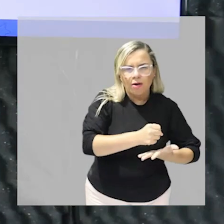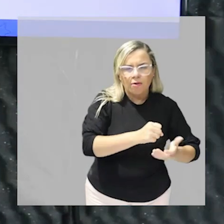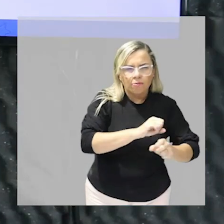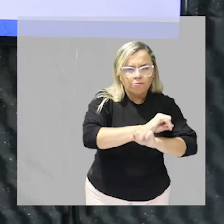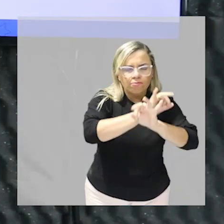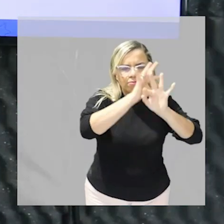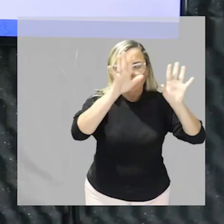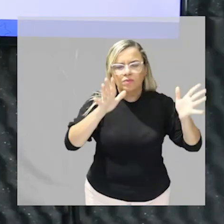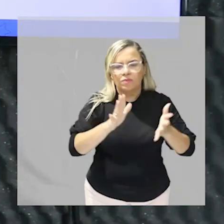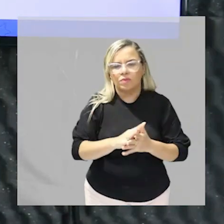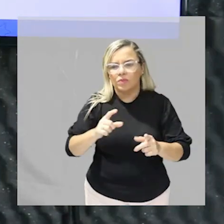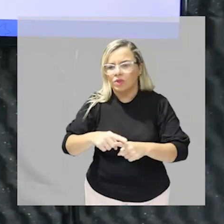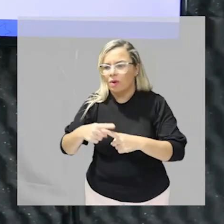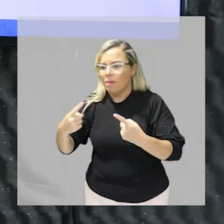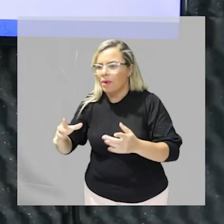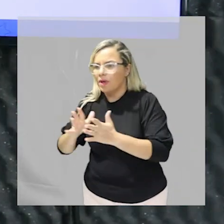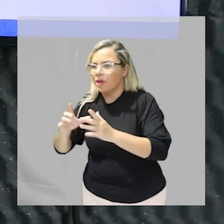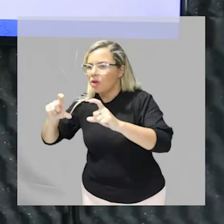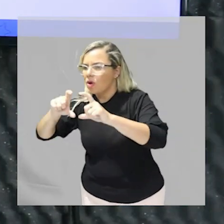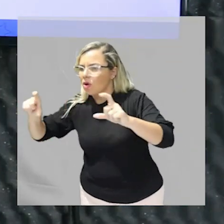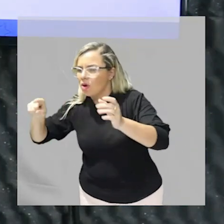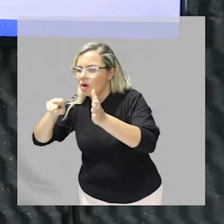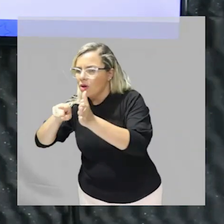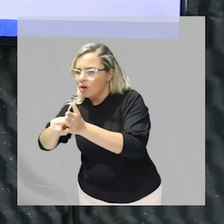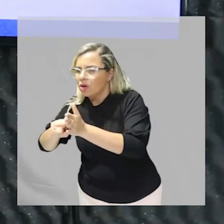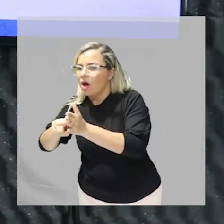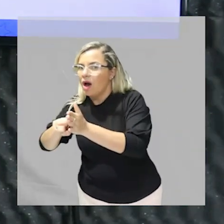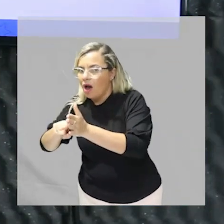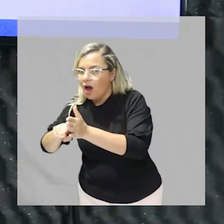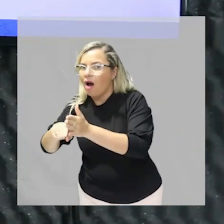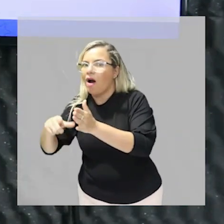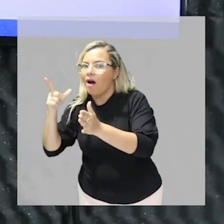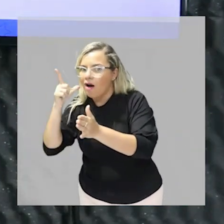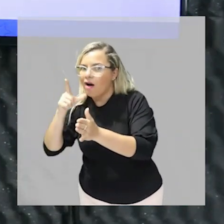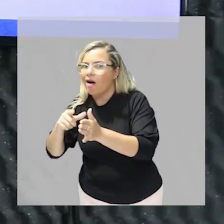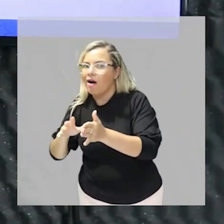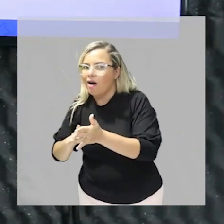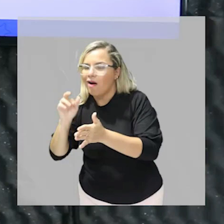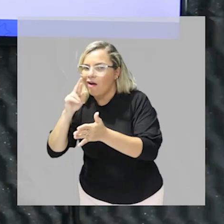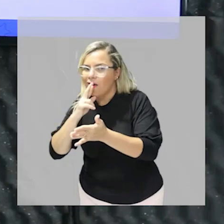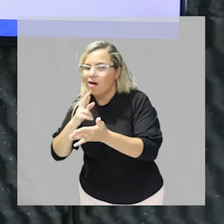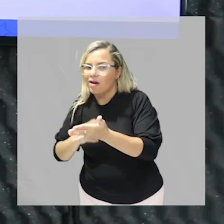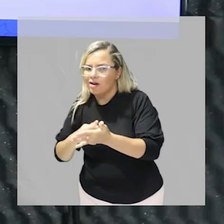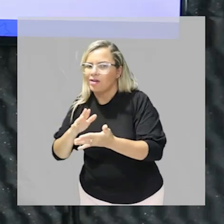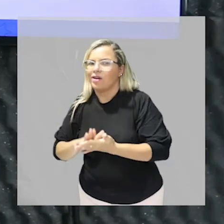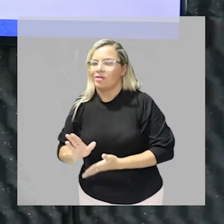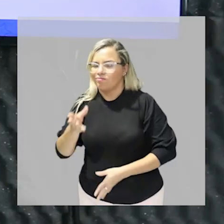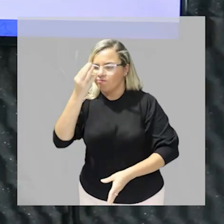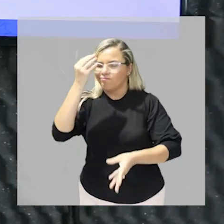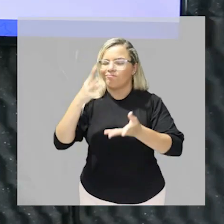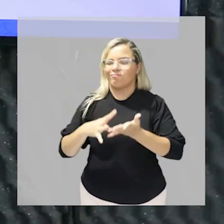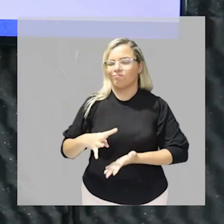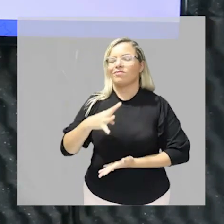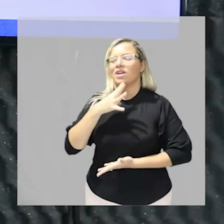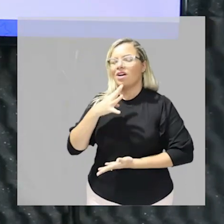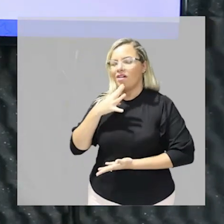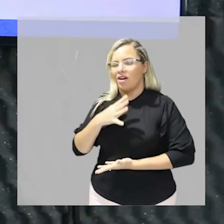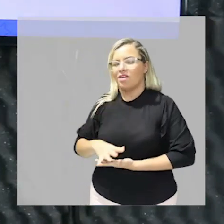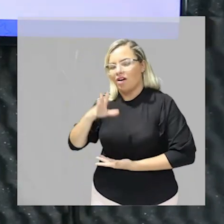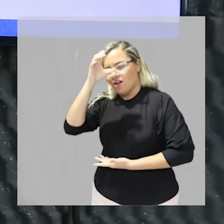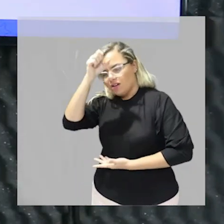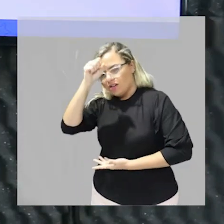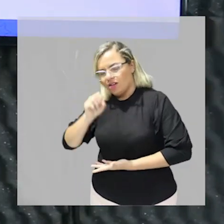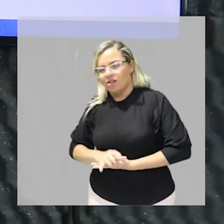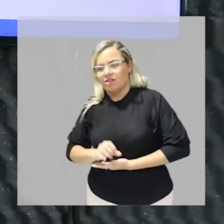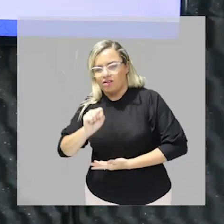luz. Mas pelo comando central da questão, tu consegue responder. Se tu tiver o conhecimento ali adequado, a noção, tu consegue responder de forma muito tranquila,